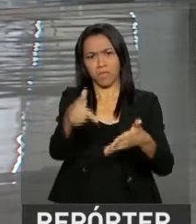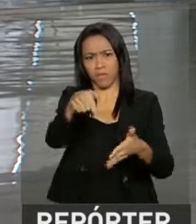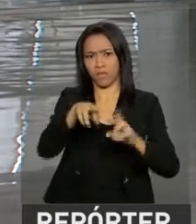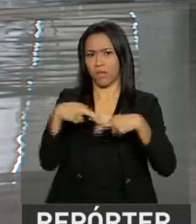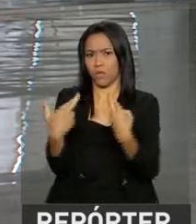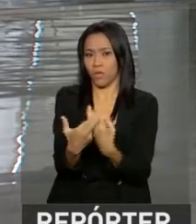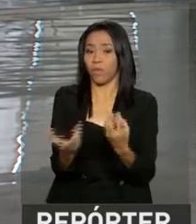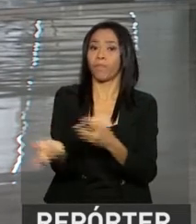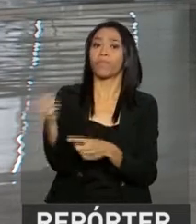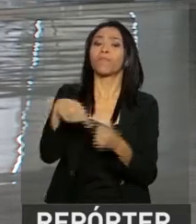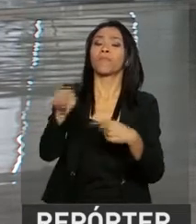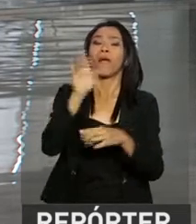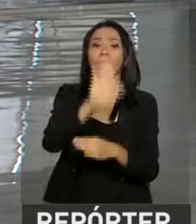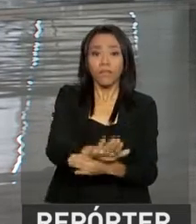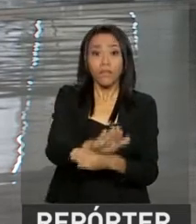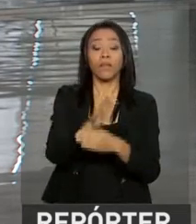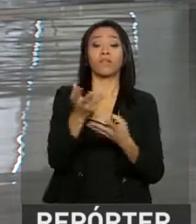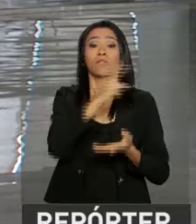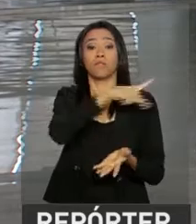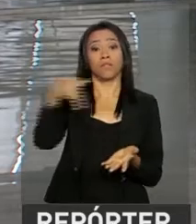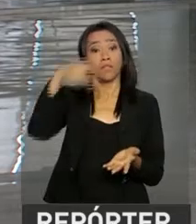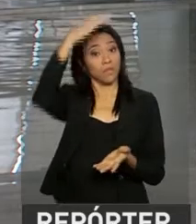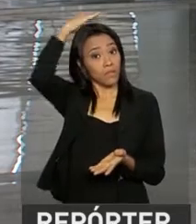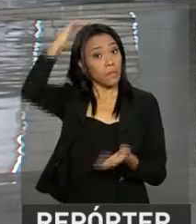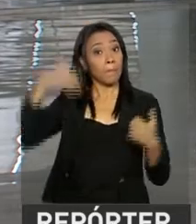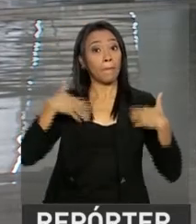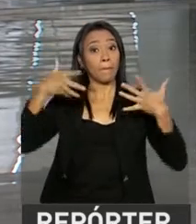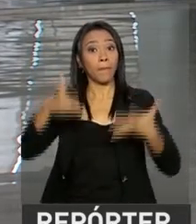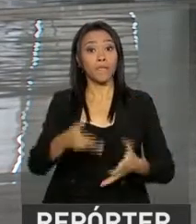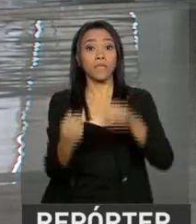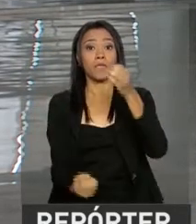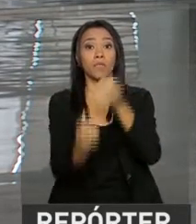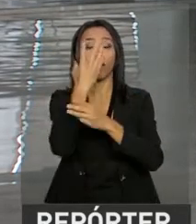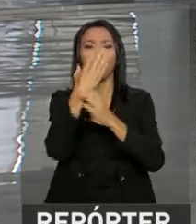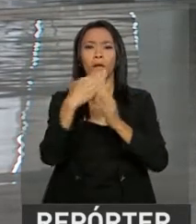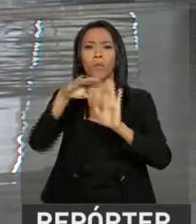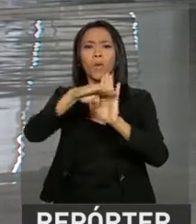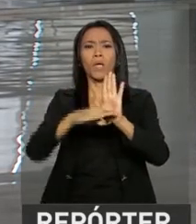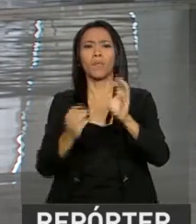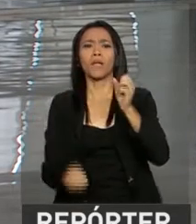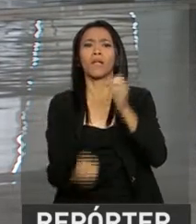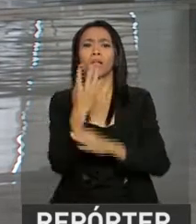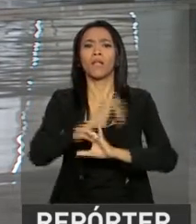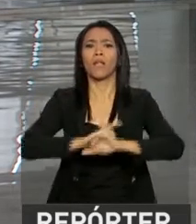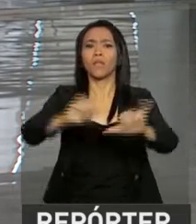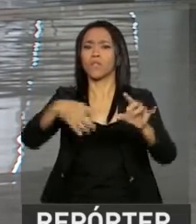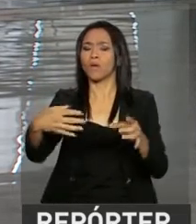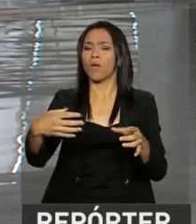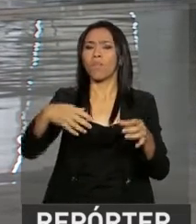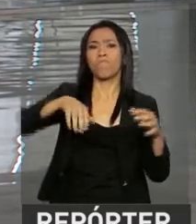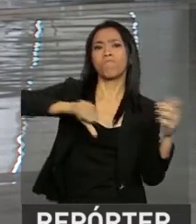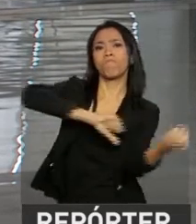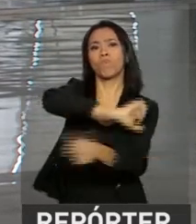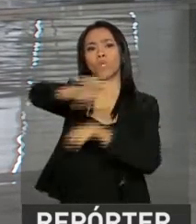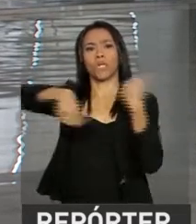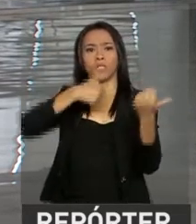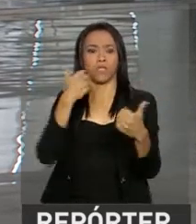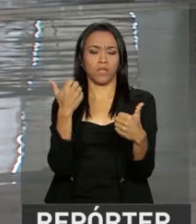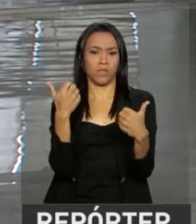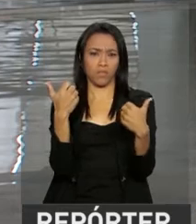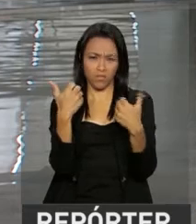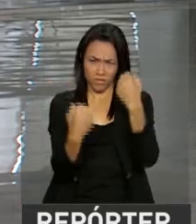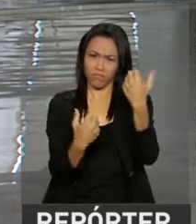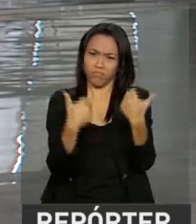à tarde michel temer participa do lançamento do programa de renovação da frota de ônibus do sistema de transporte público